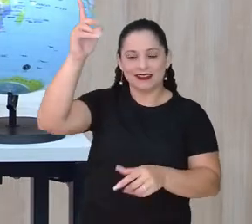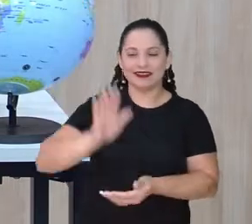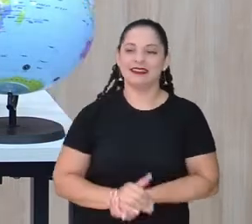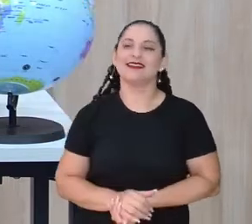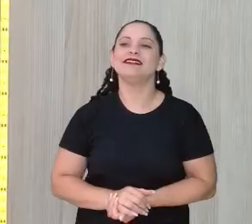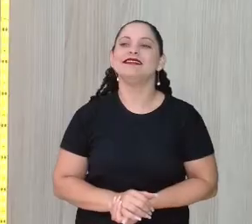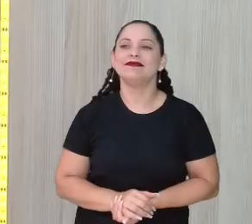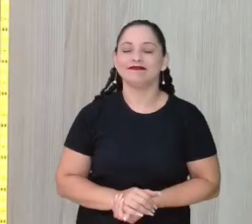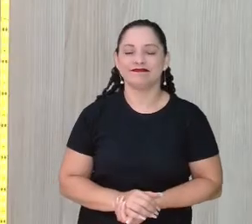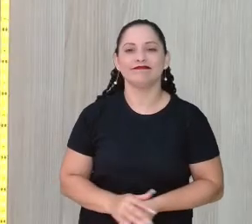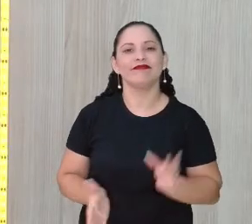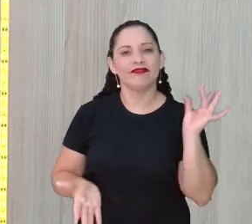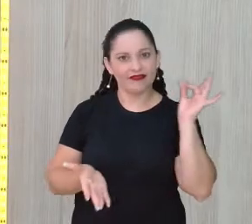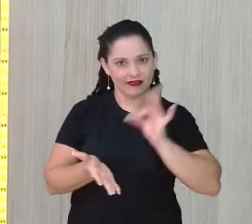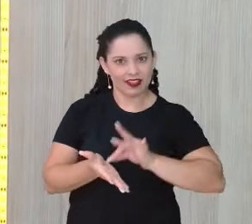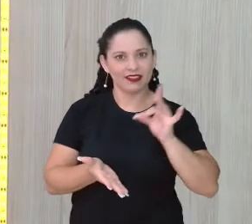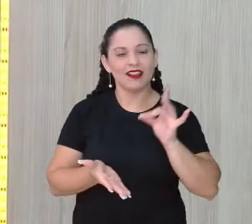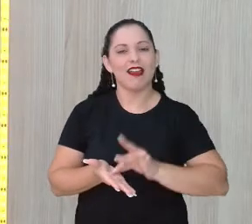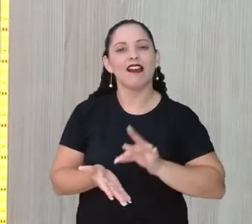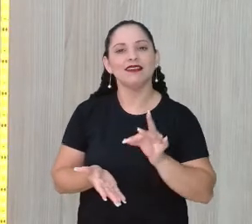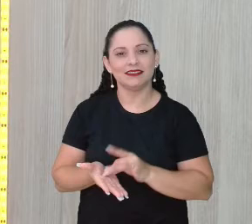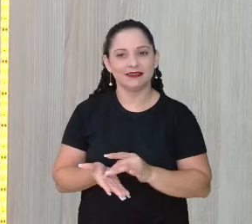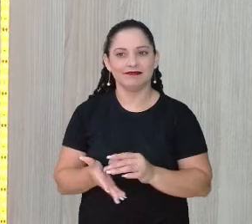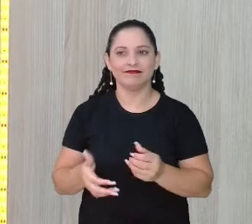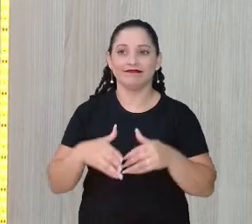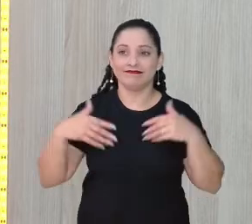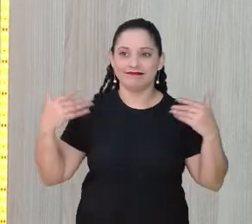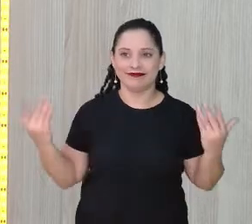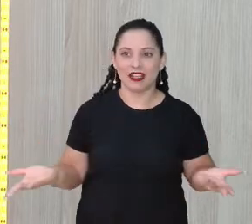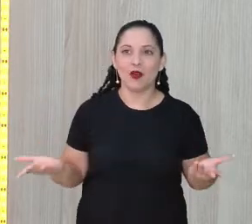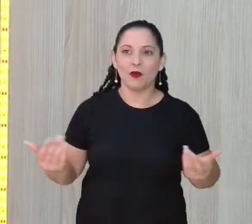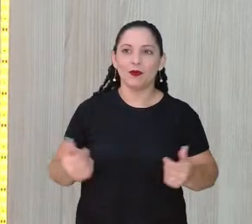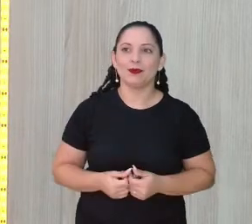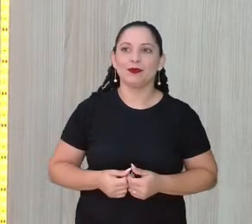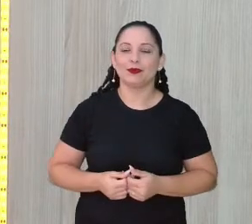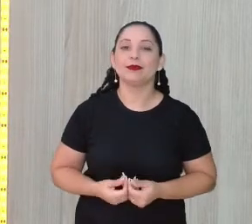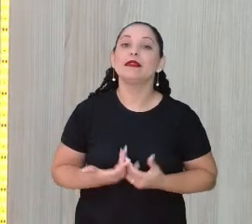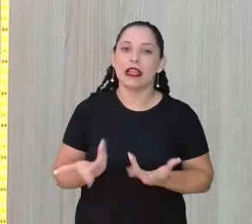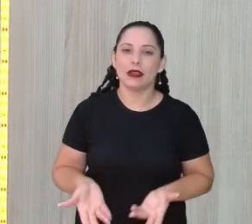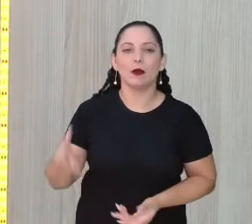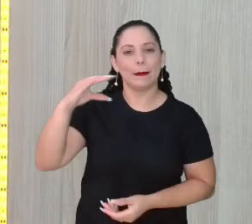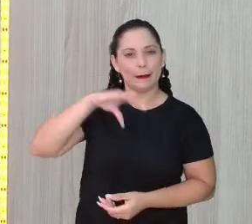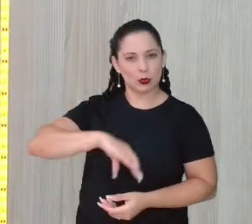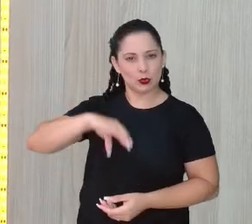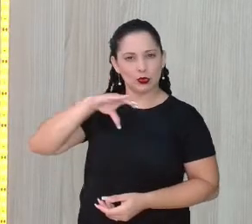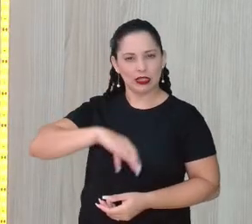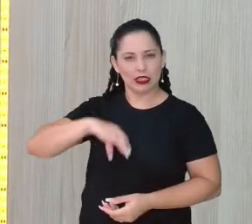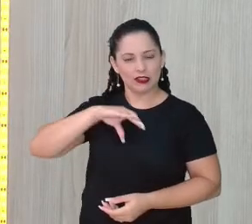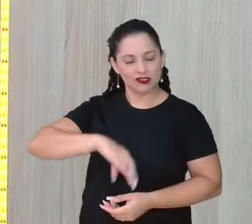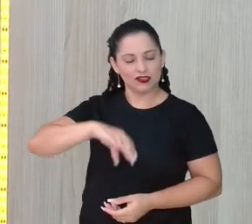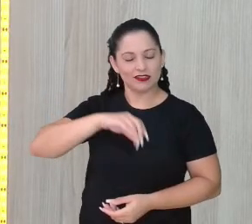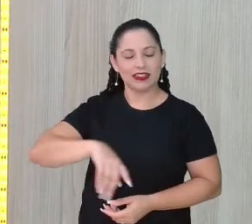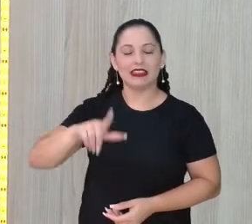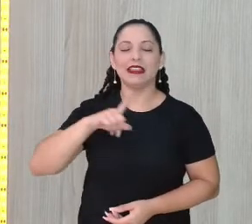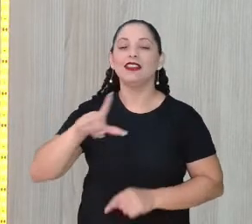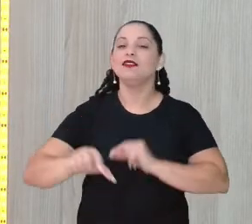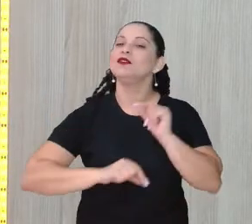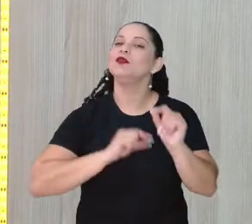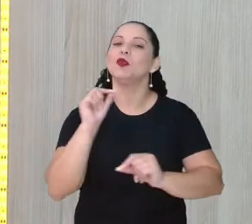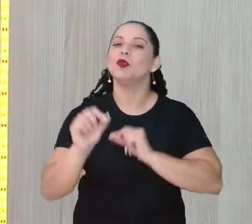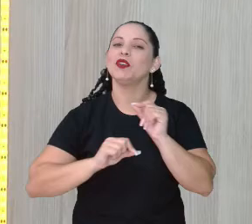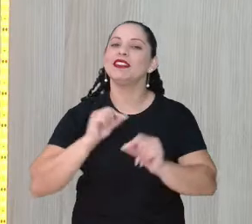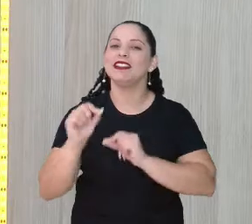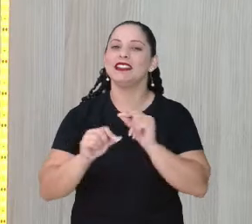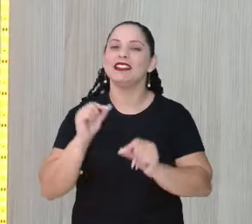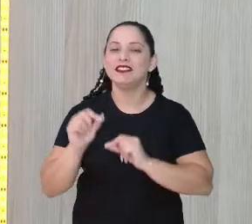Adriana? Sim, professora Isabel. Então, pessoal, dentro da língua portuguesa, nós falamos, né? E